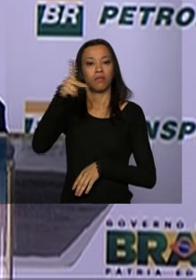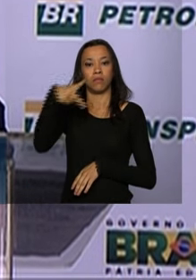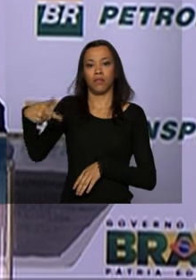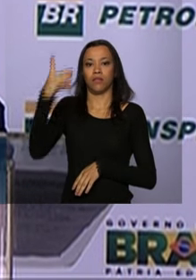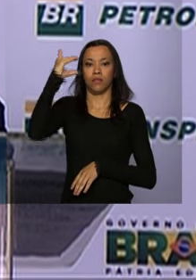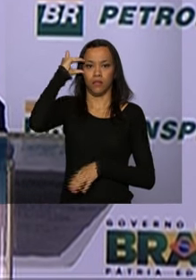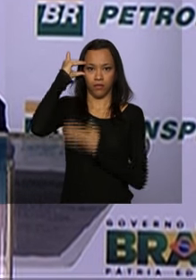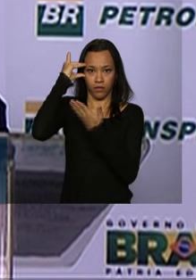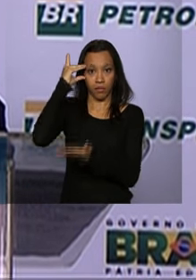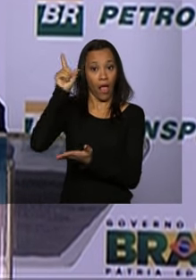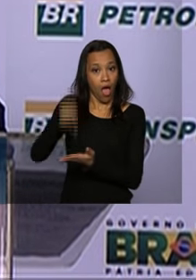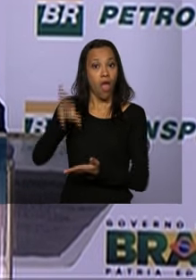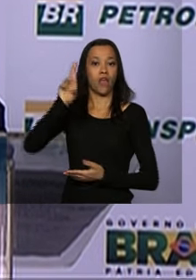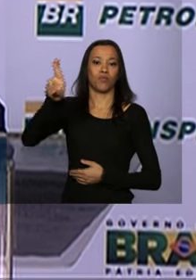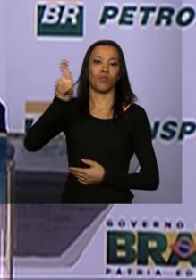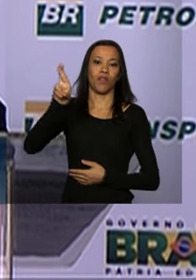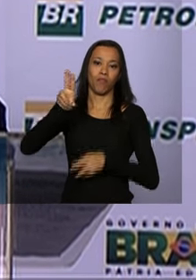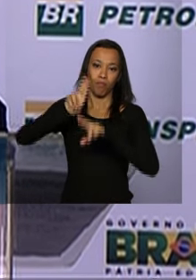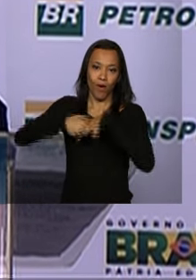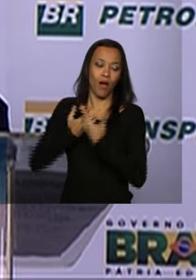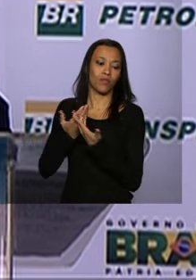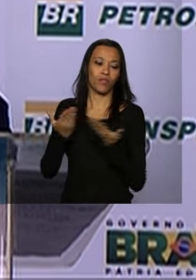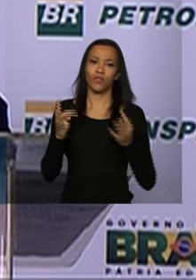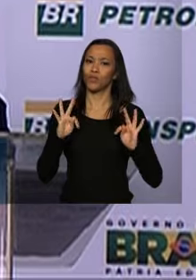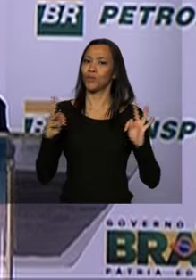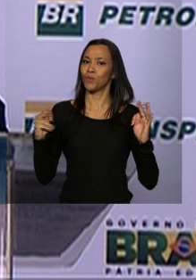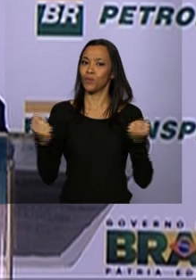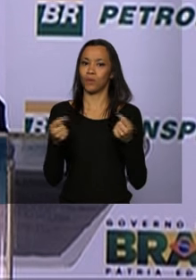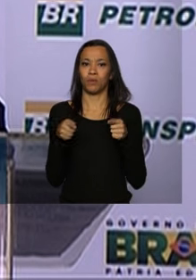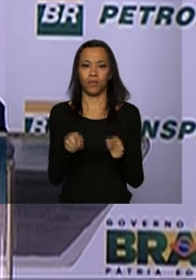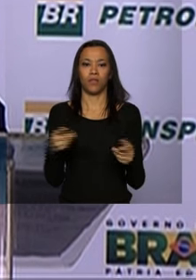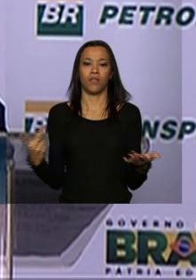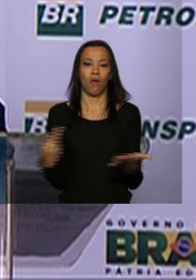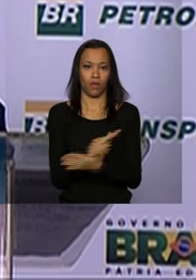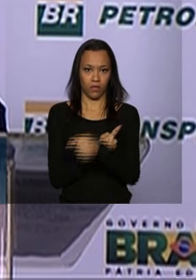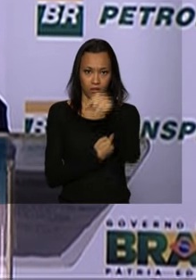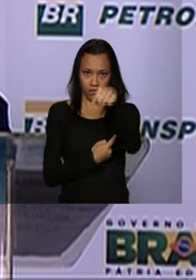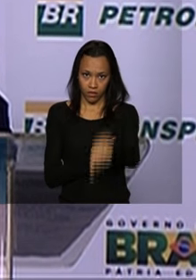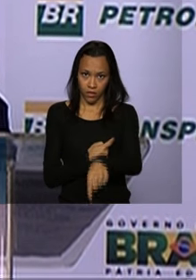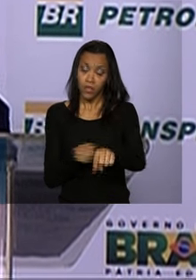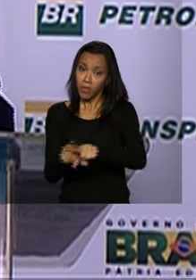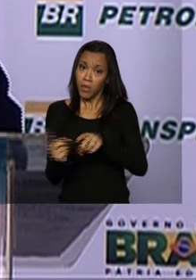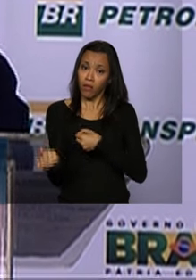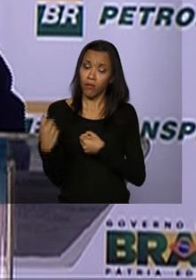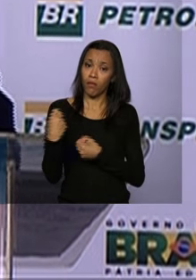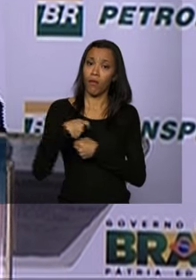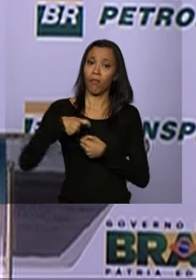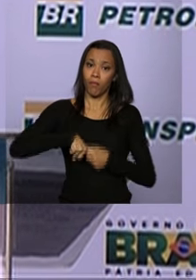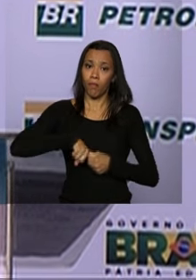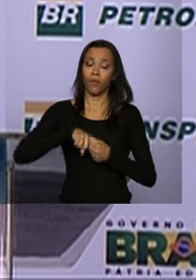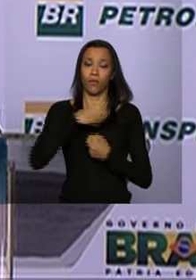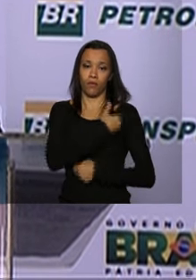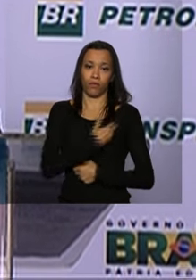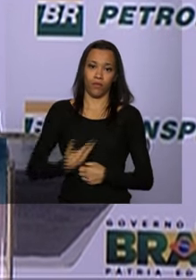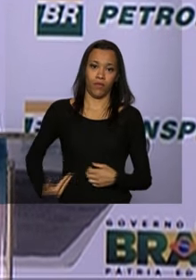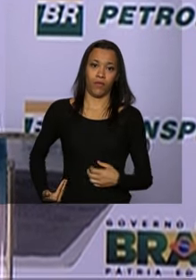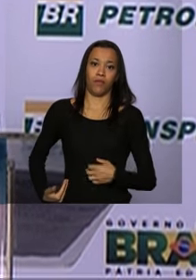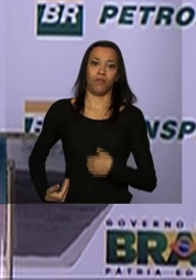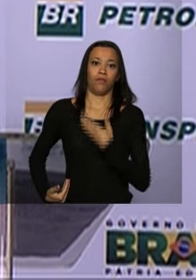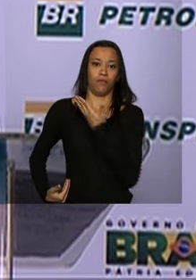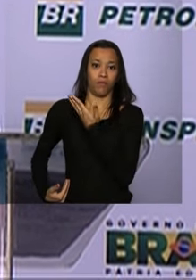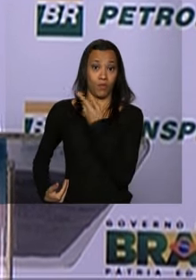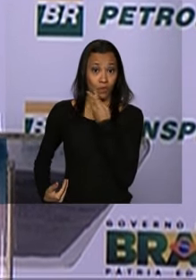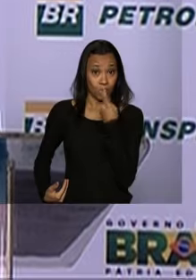esse segmento, por todo o apoio que temos recebido pelo entendimento governamental dessa indústria, por sua